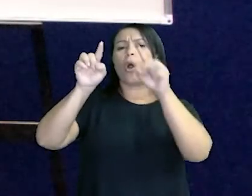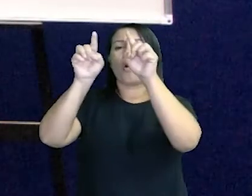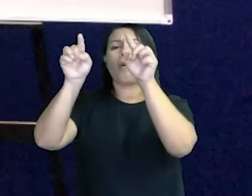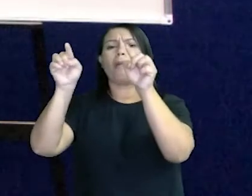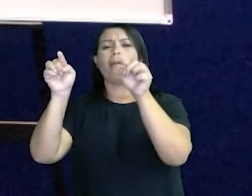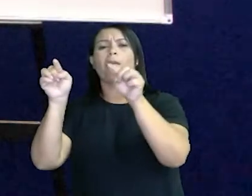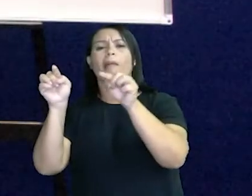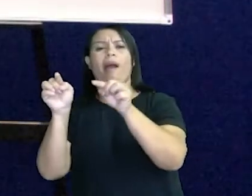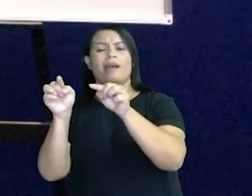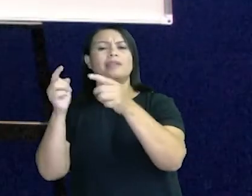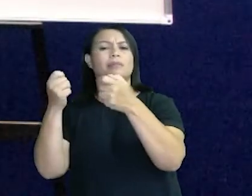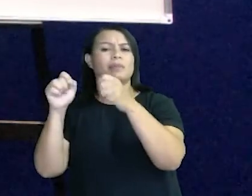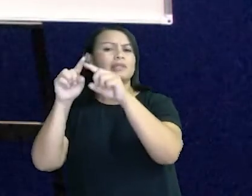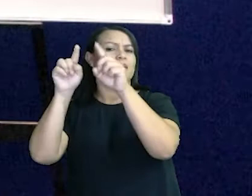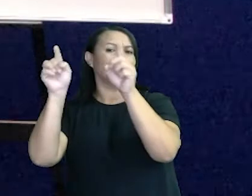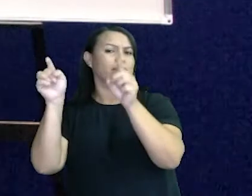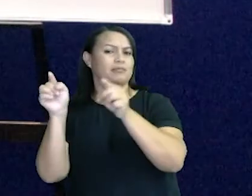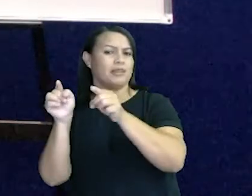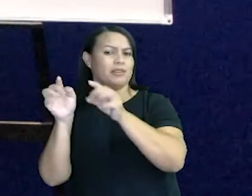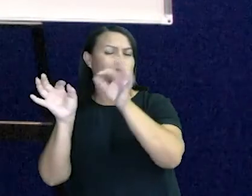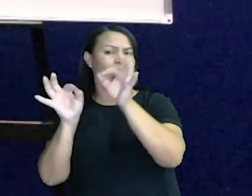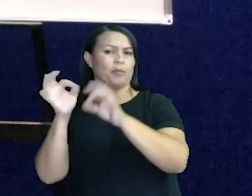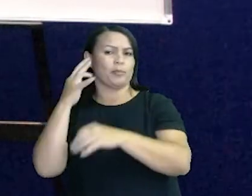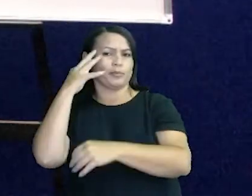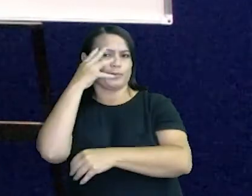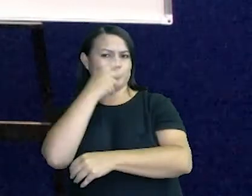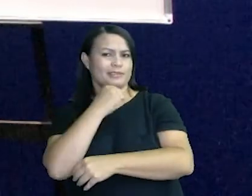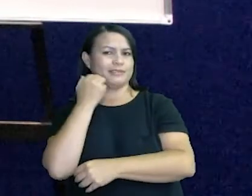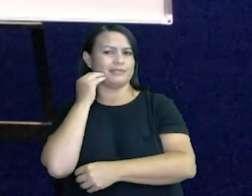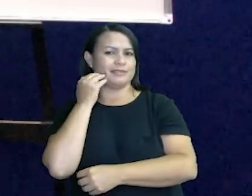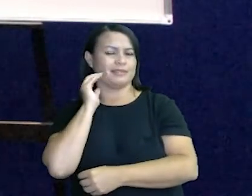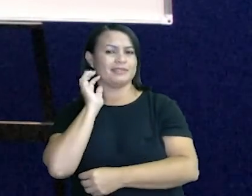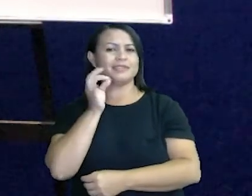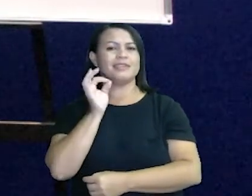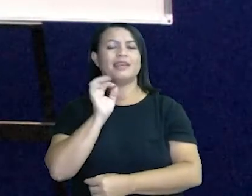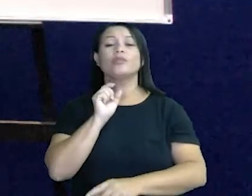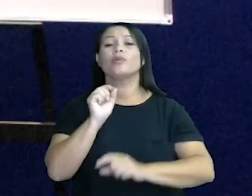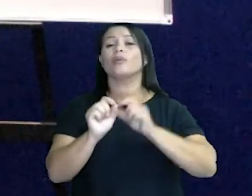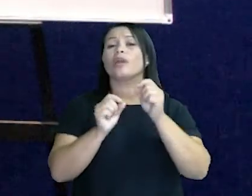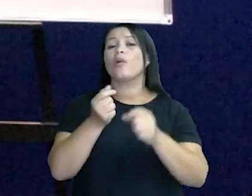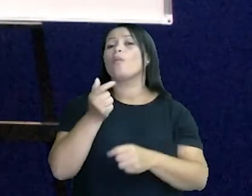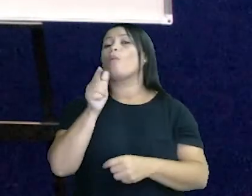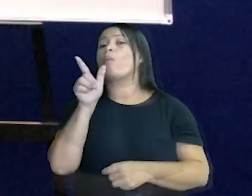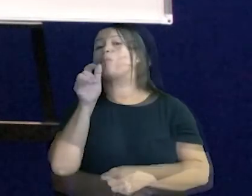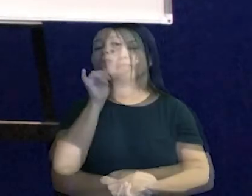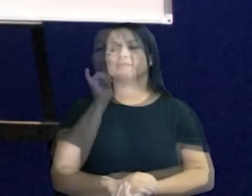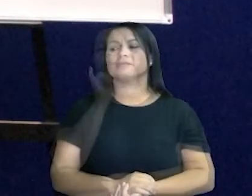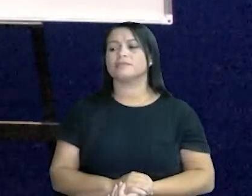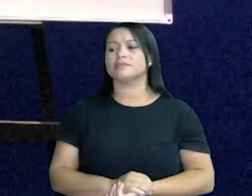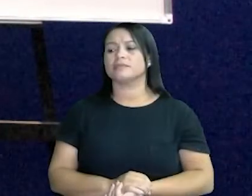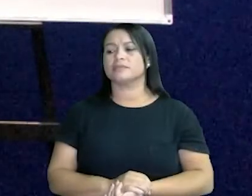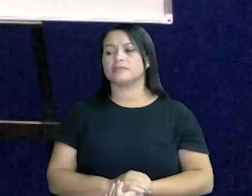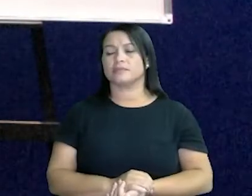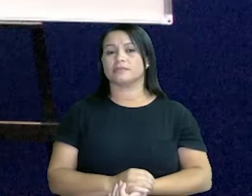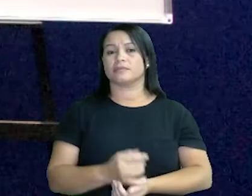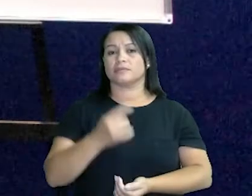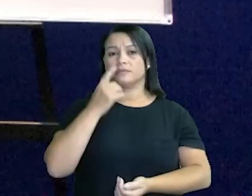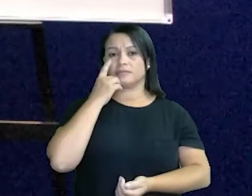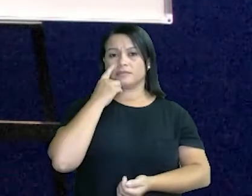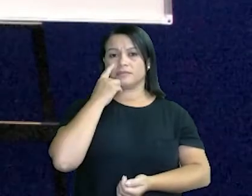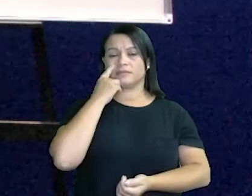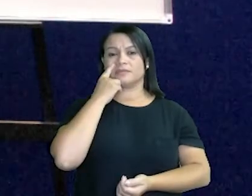parênteses aqui o gente só para ficar bonitinho Tá certo vou fazer um outro exemplo a